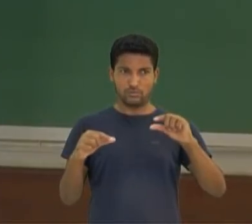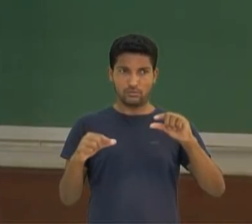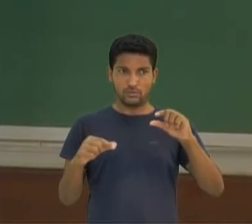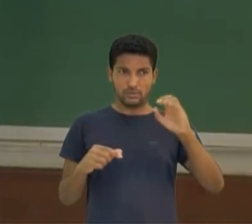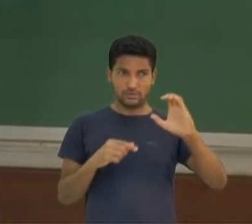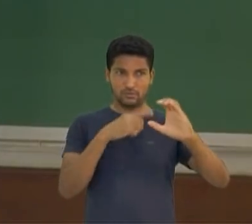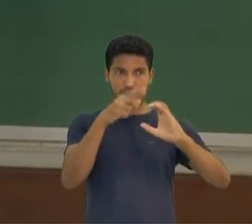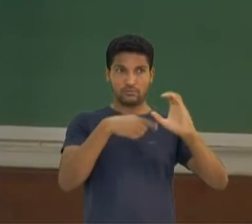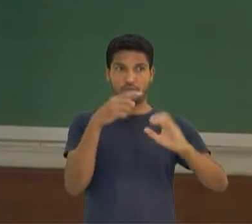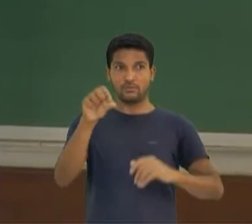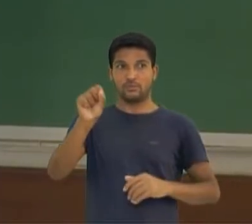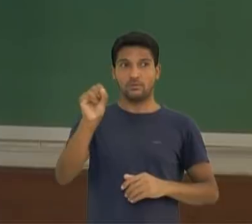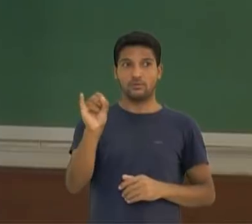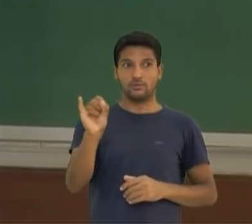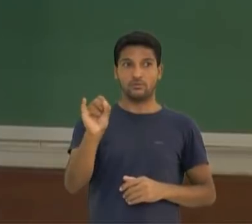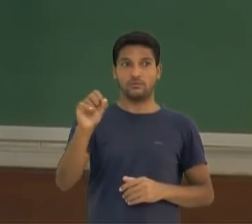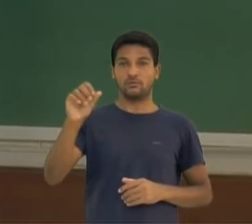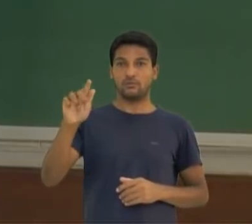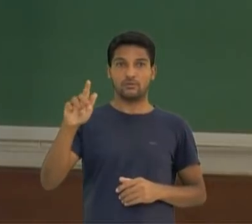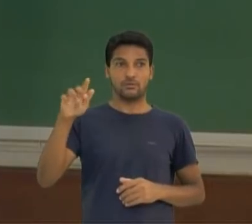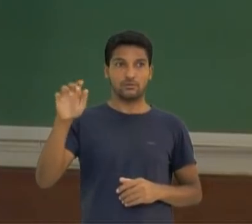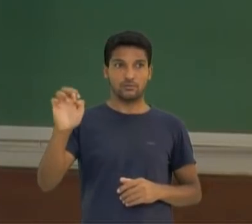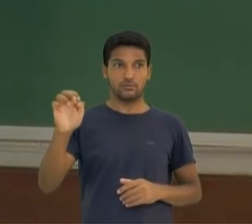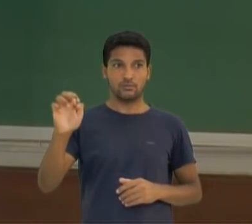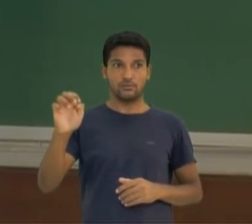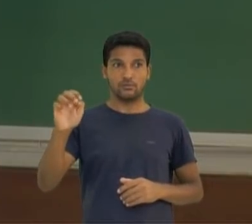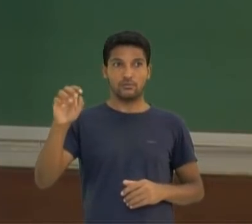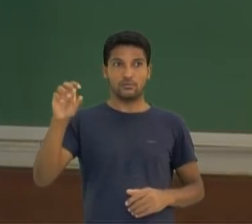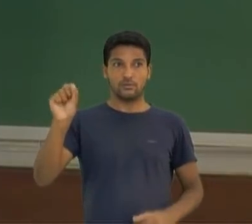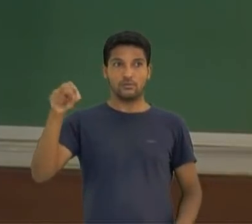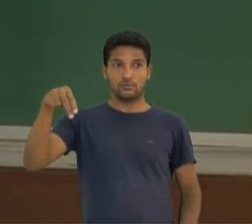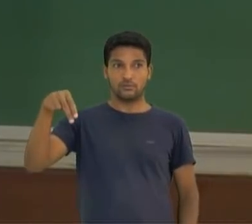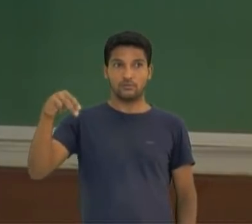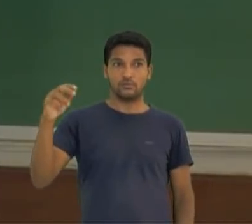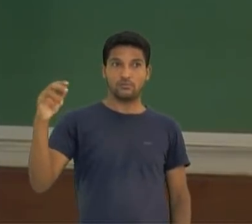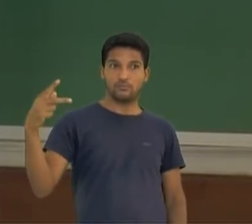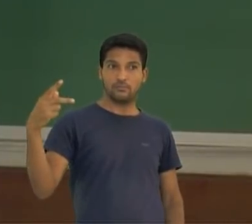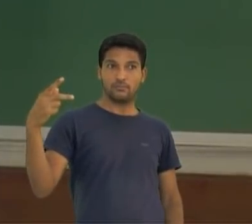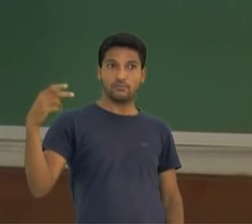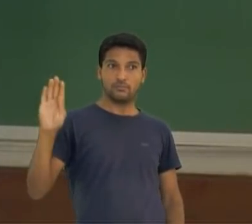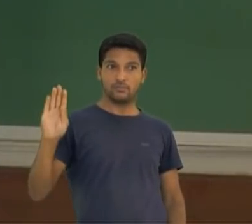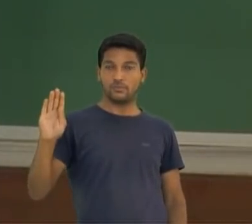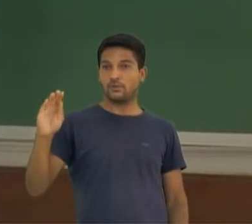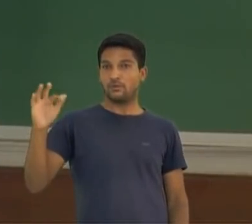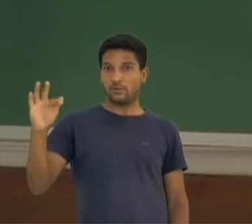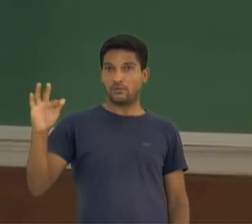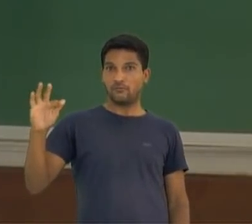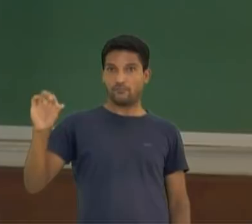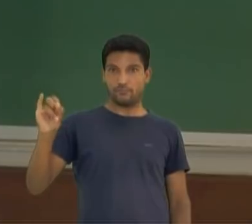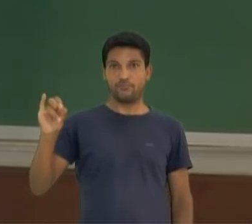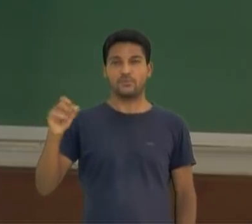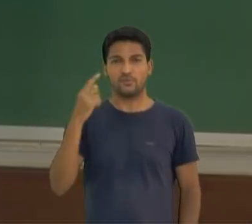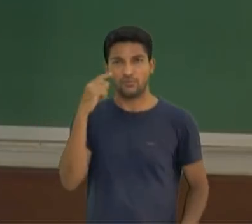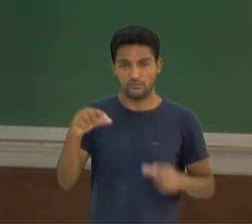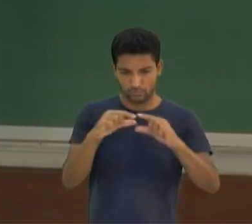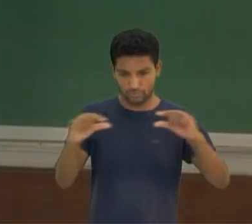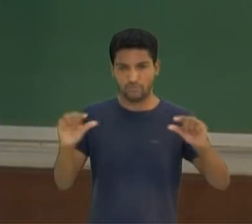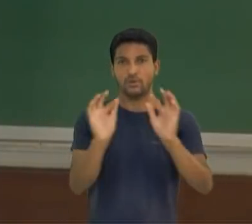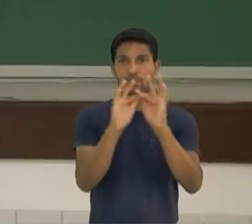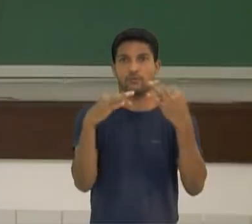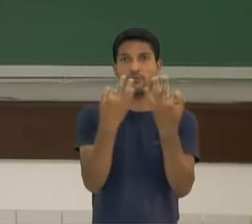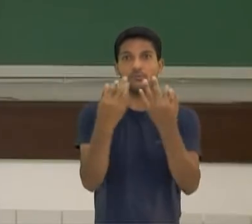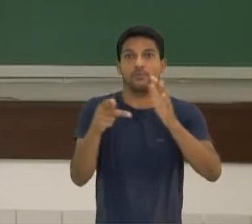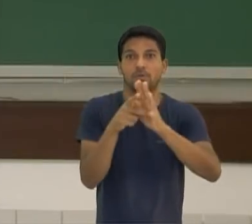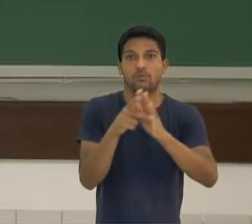bola? Maravilha? Tranquilo? Então, essa, galera, um pouquinho aí das características dessa família, que é